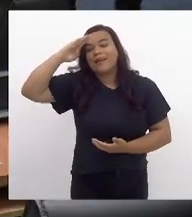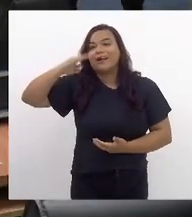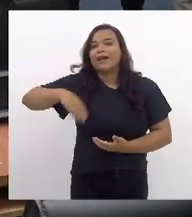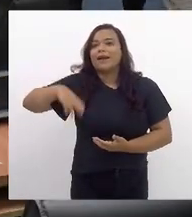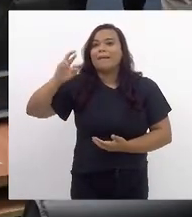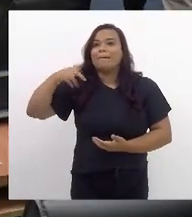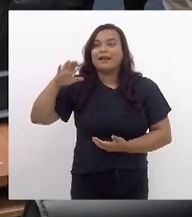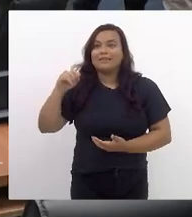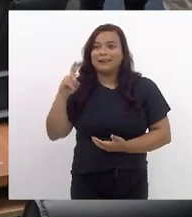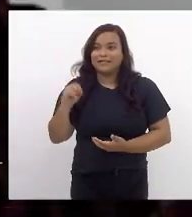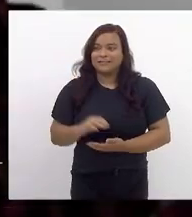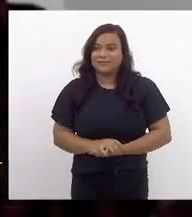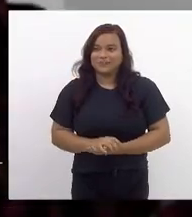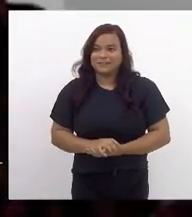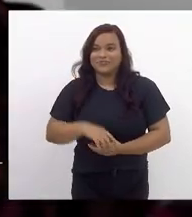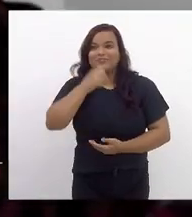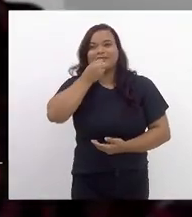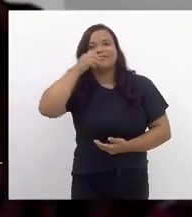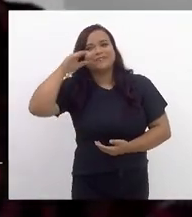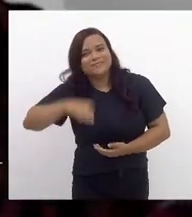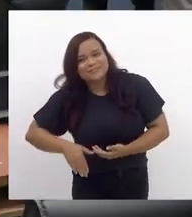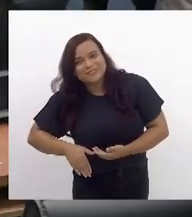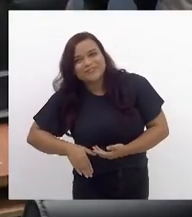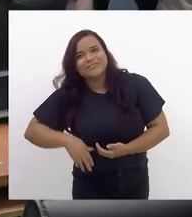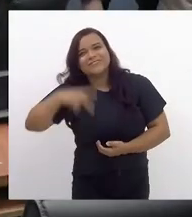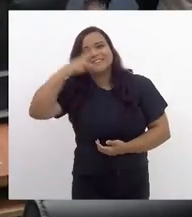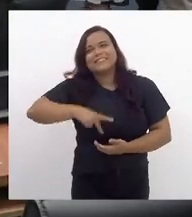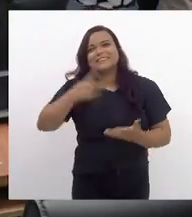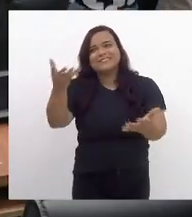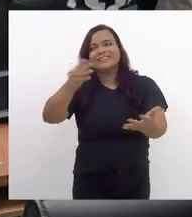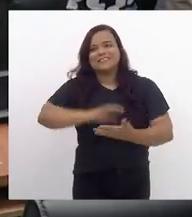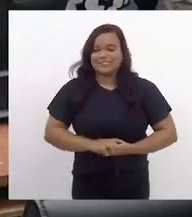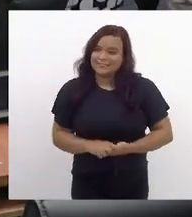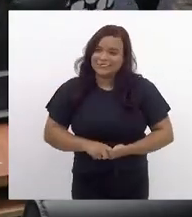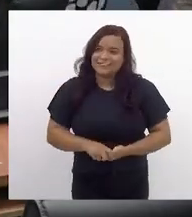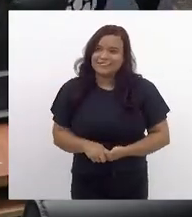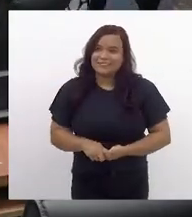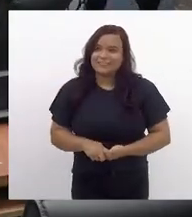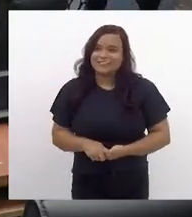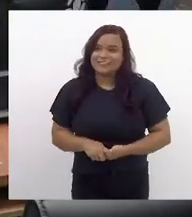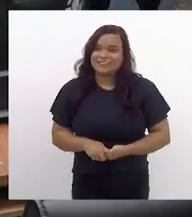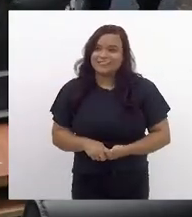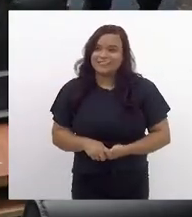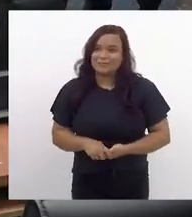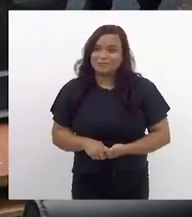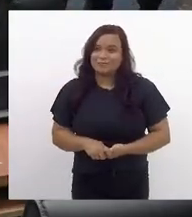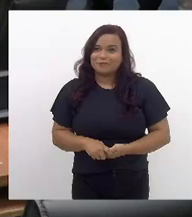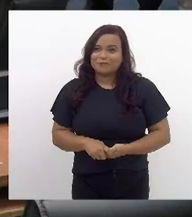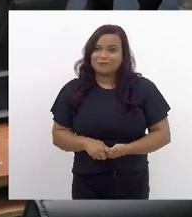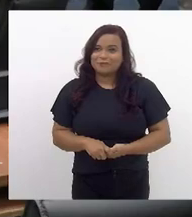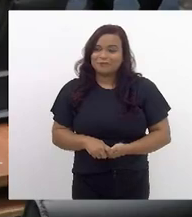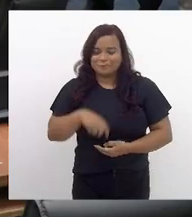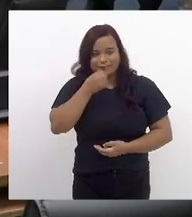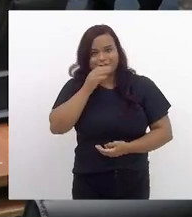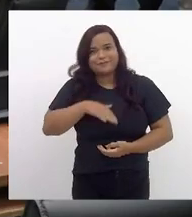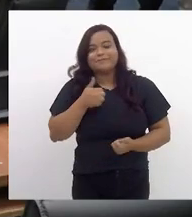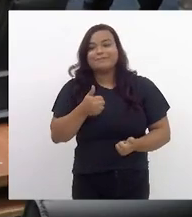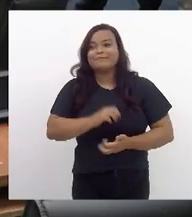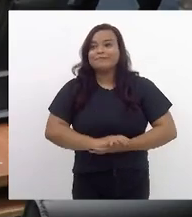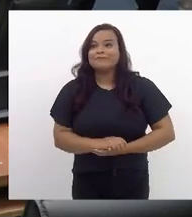Boa tarde, presidente. Boa tarde, presidente. Boa tarde.